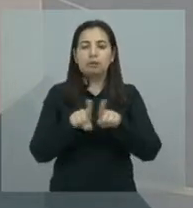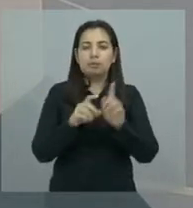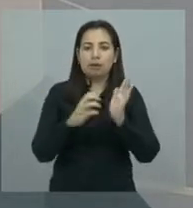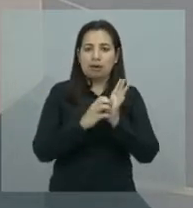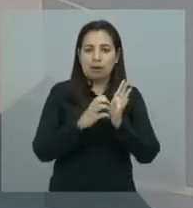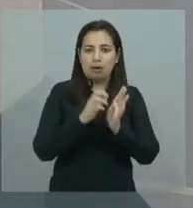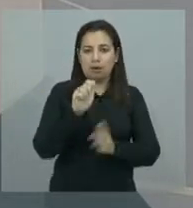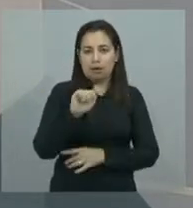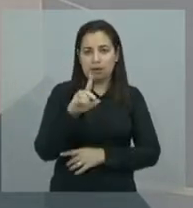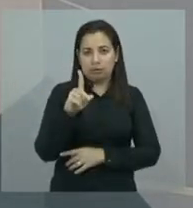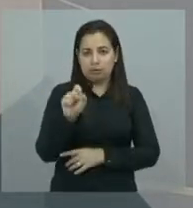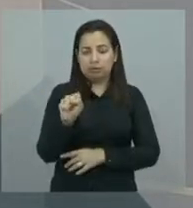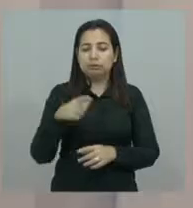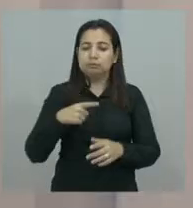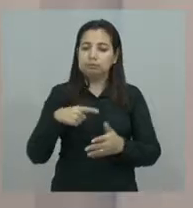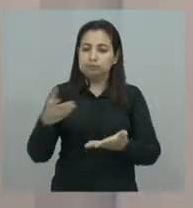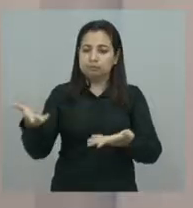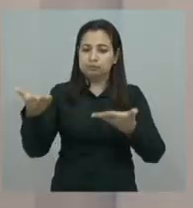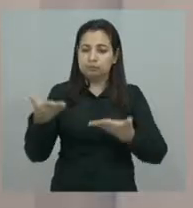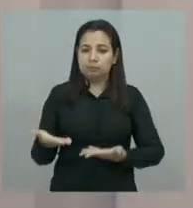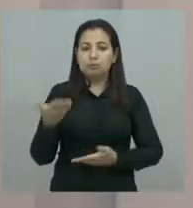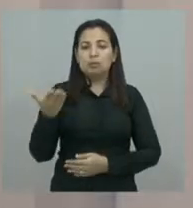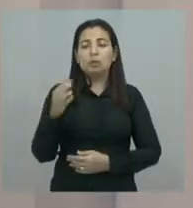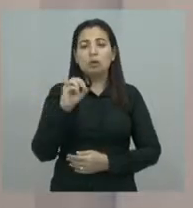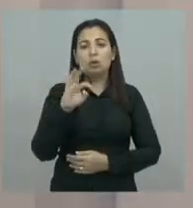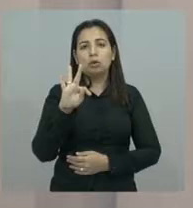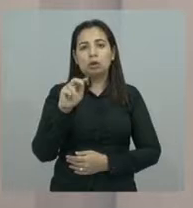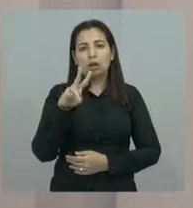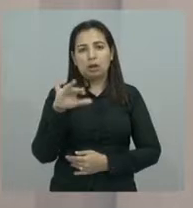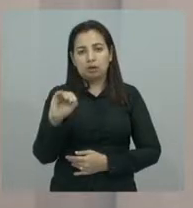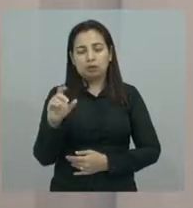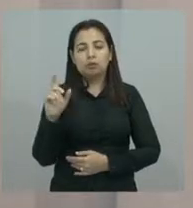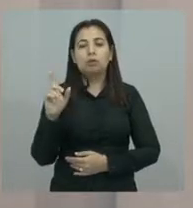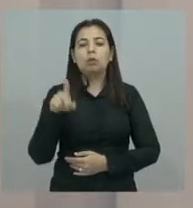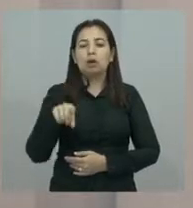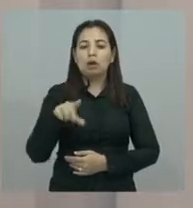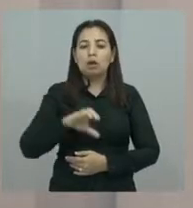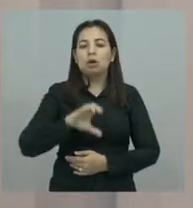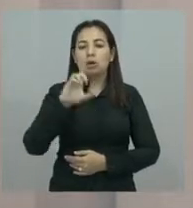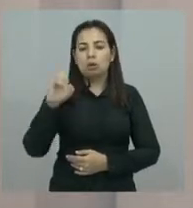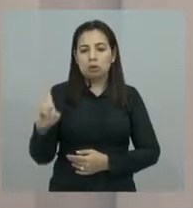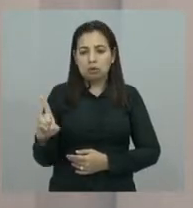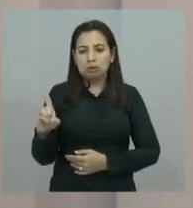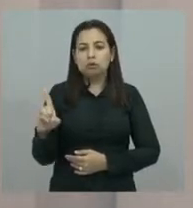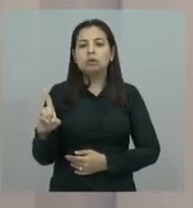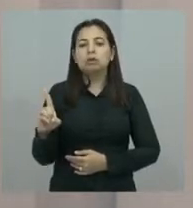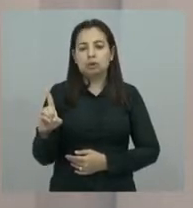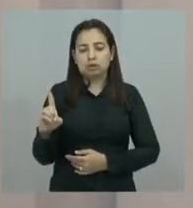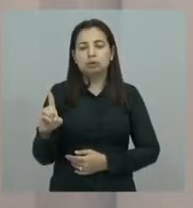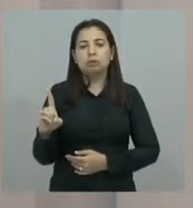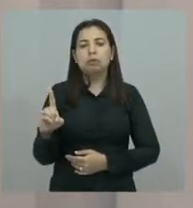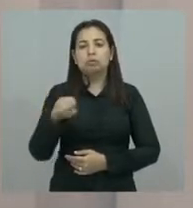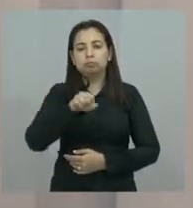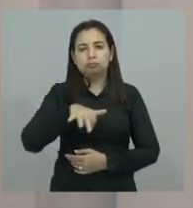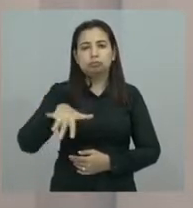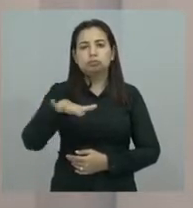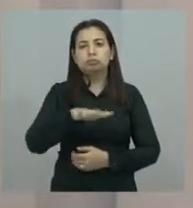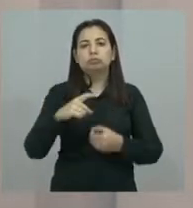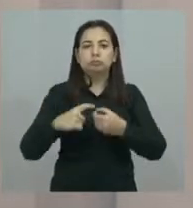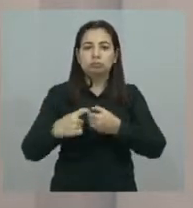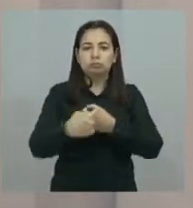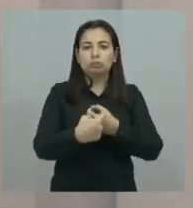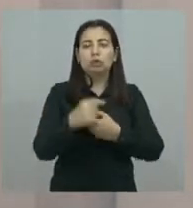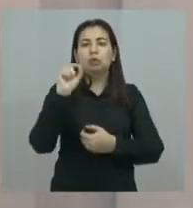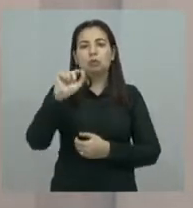da TV Fortaleza o Otávio Vasconcelos, ele que é coordenador adjunto da Rede Nacional de